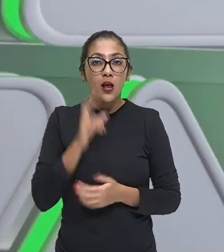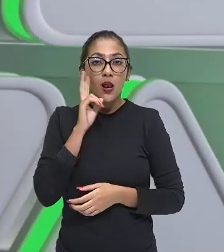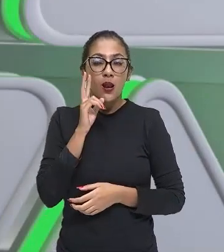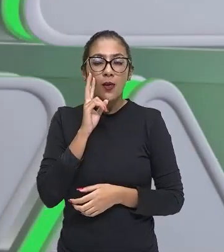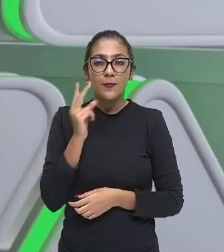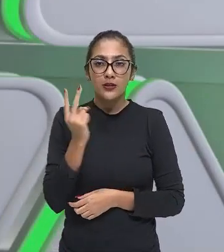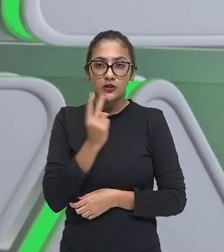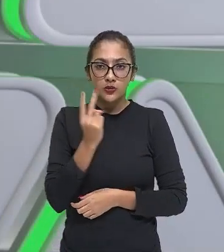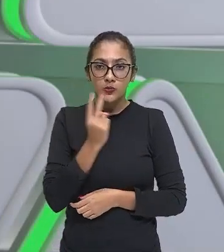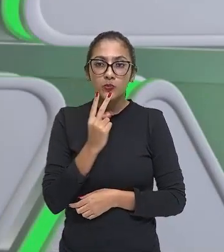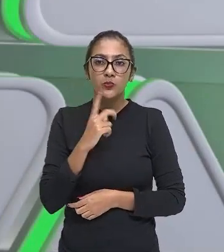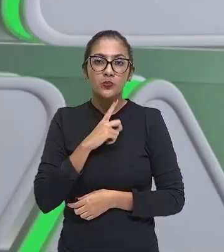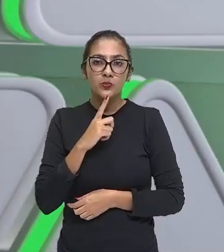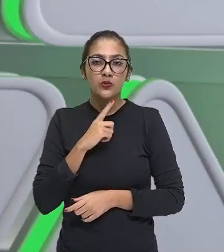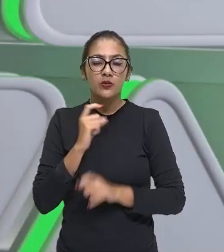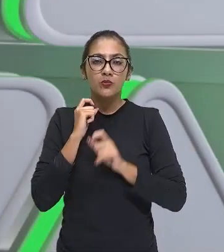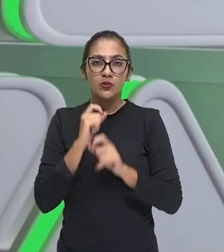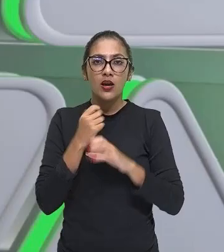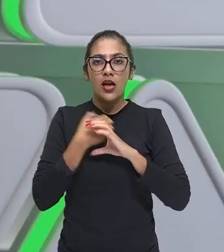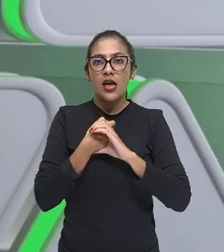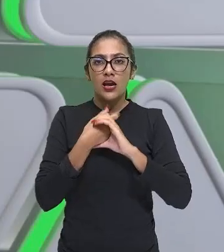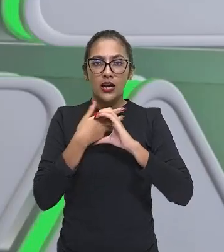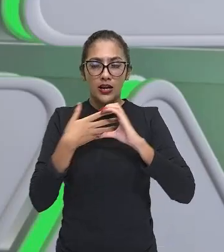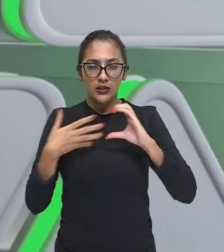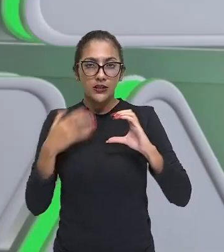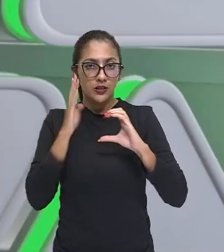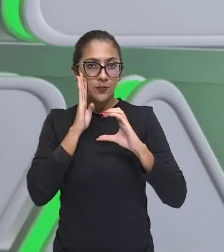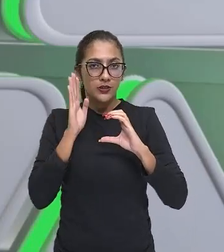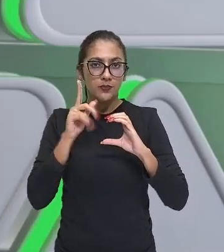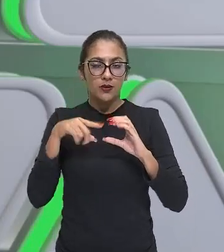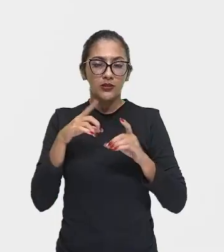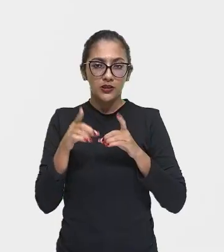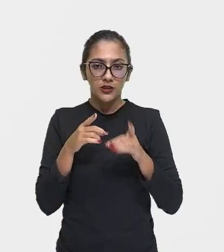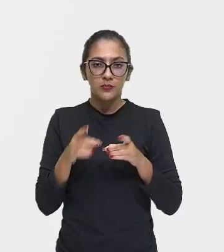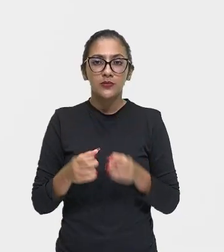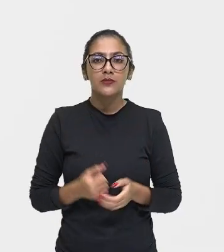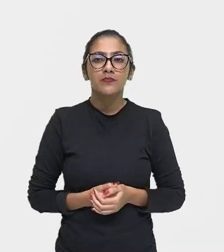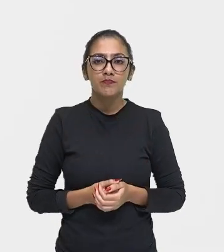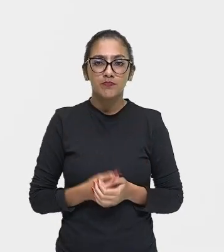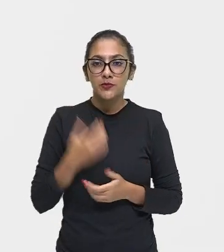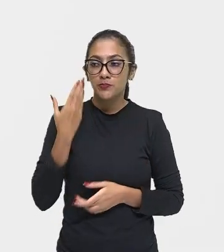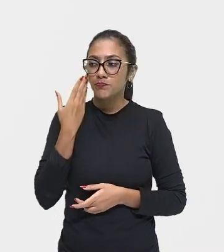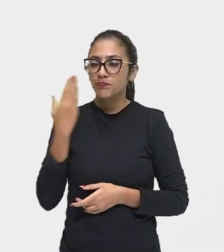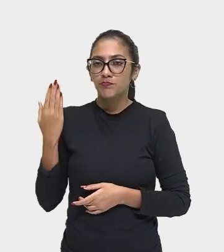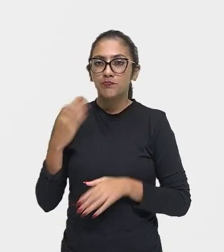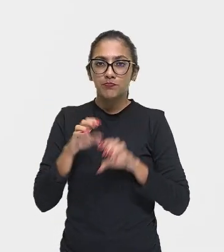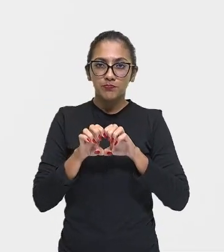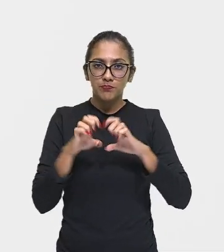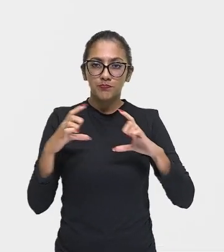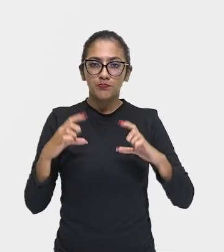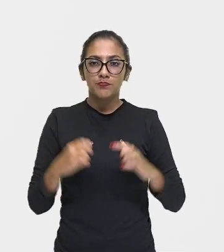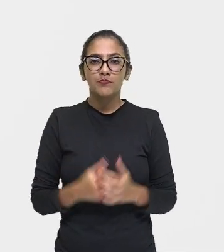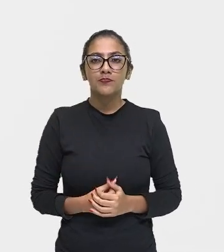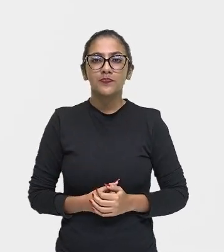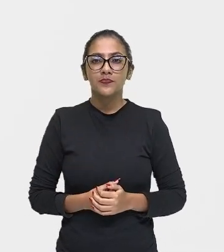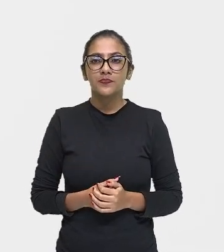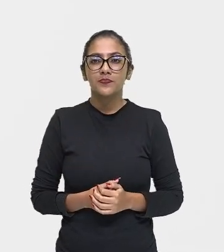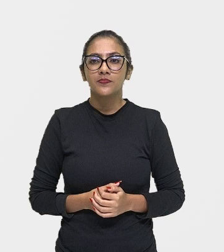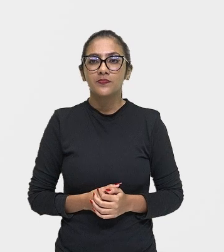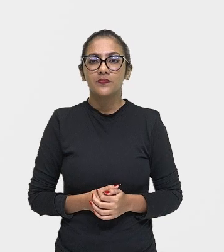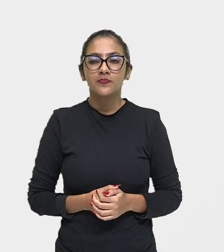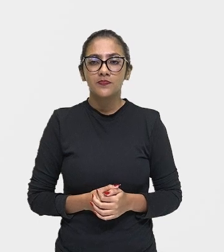eu tenho princípio fundamental da dinâmica. Olha só a expressão. Quando se